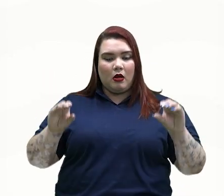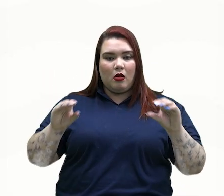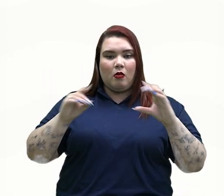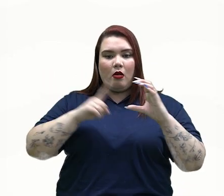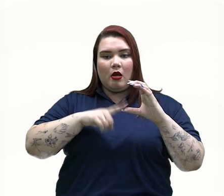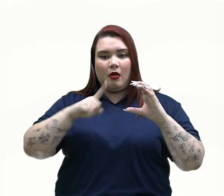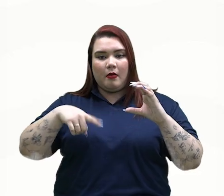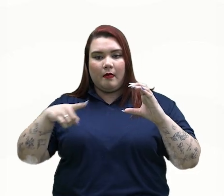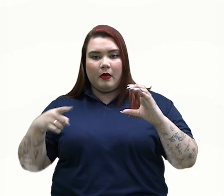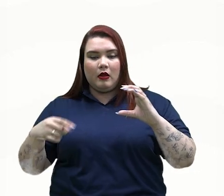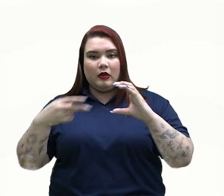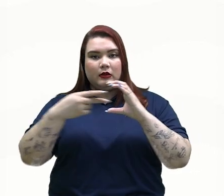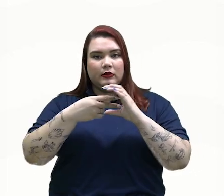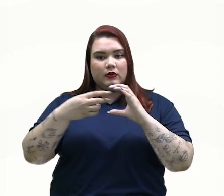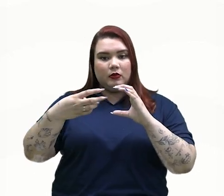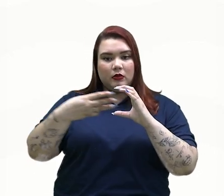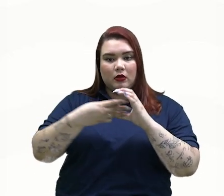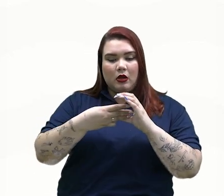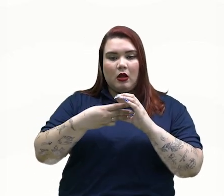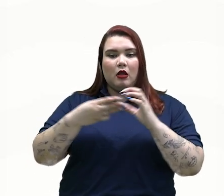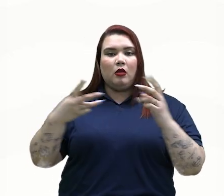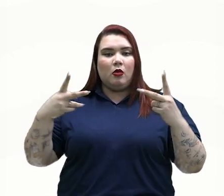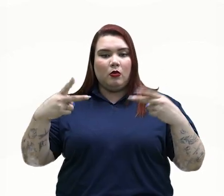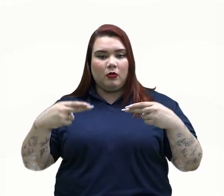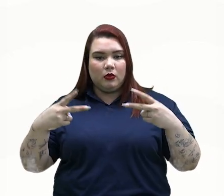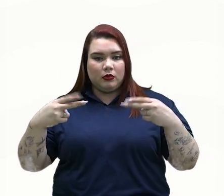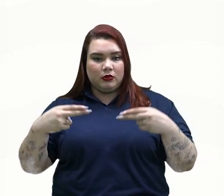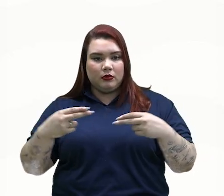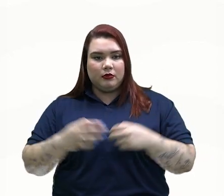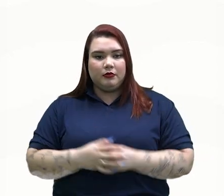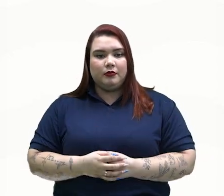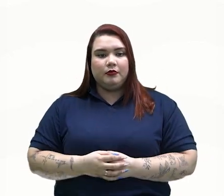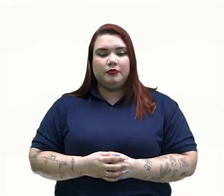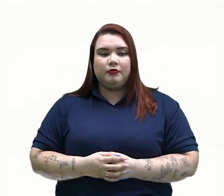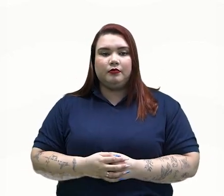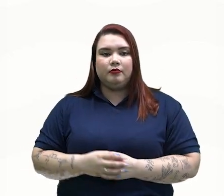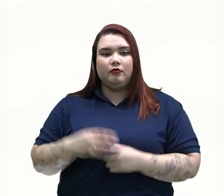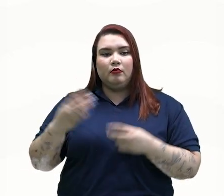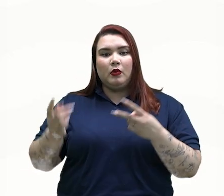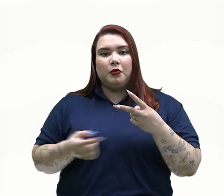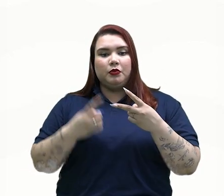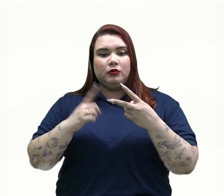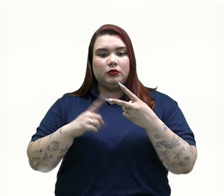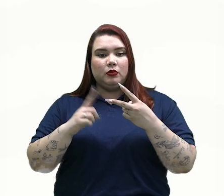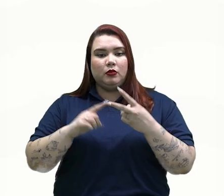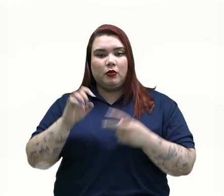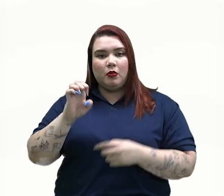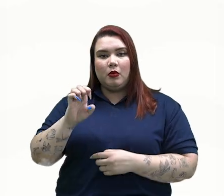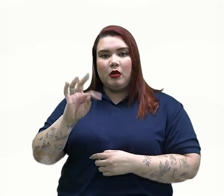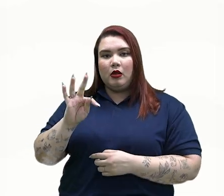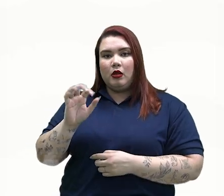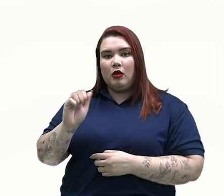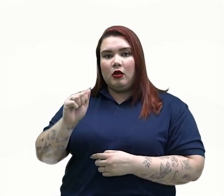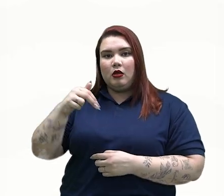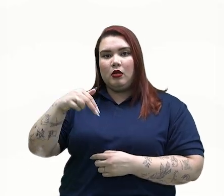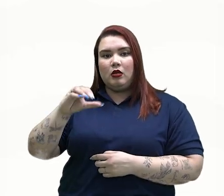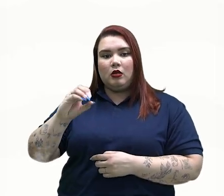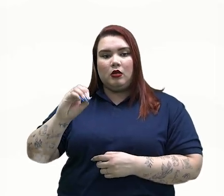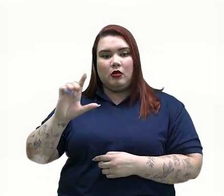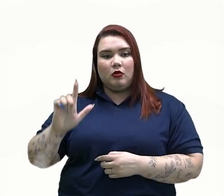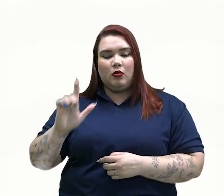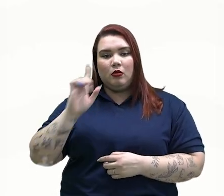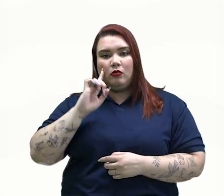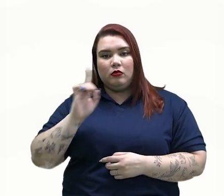aberta, insaturada e homogênea. Bora para a próxima. E aí nós temos o etanol, tá? O